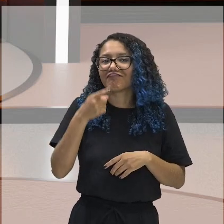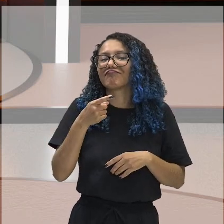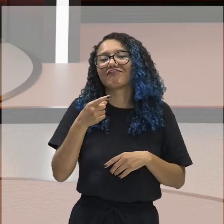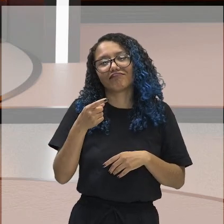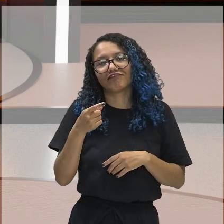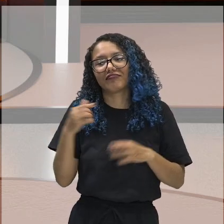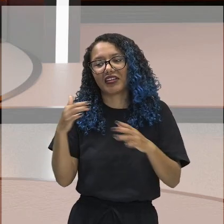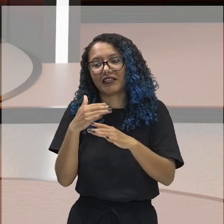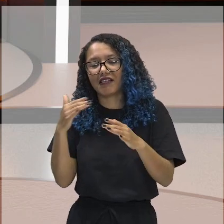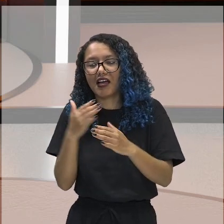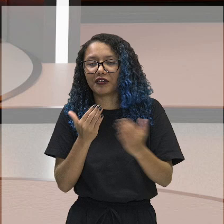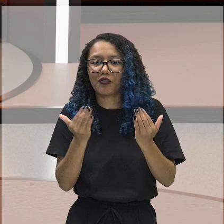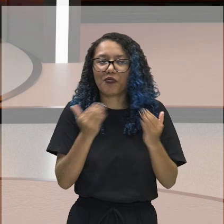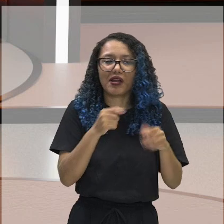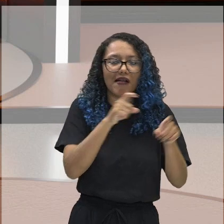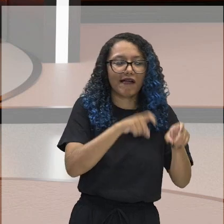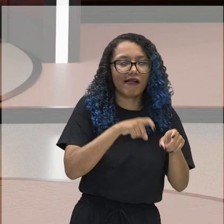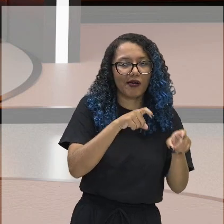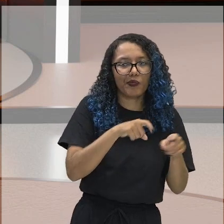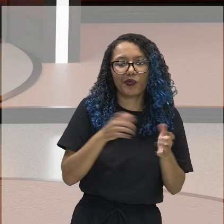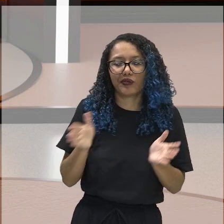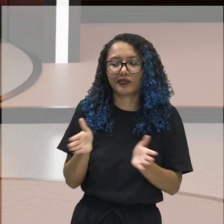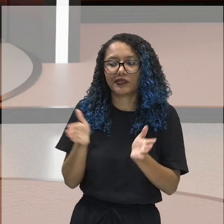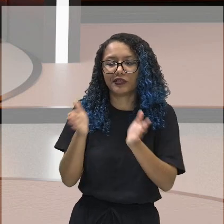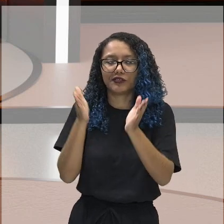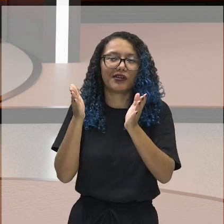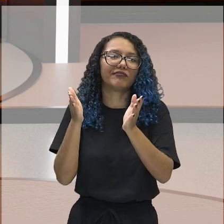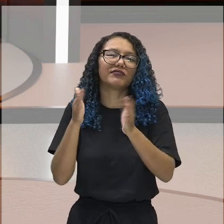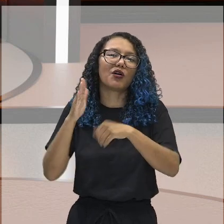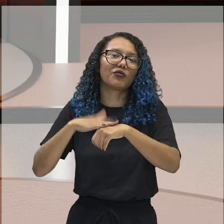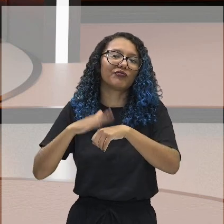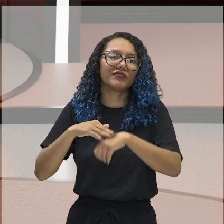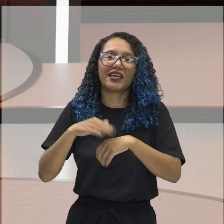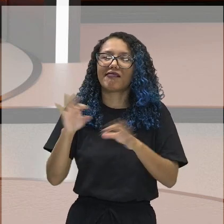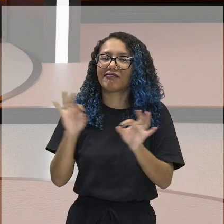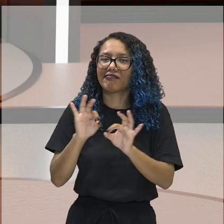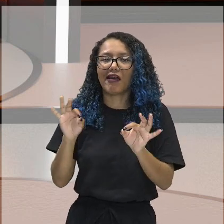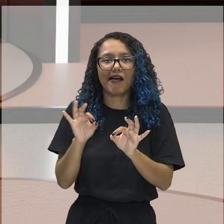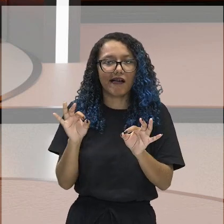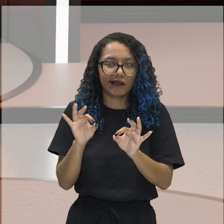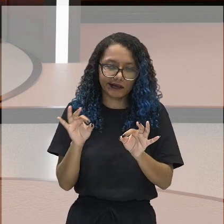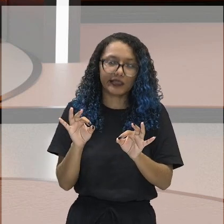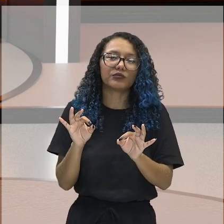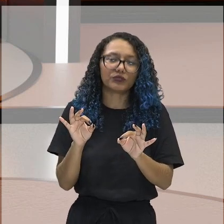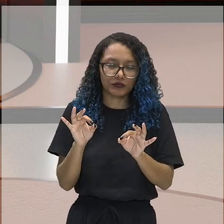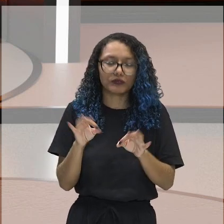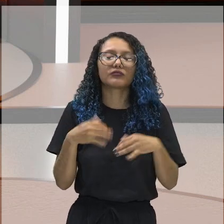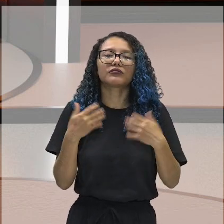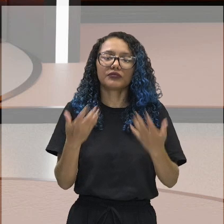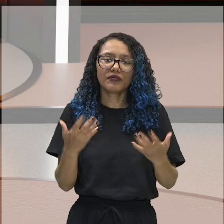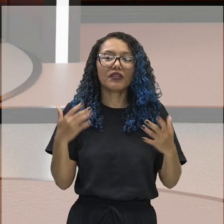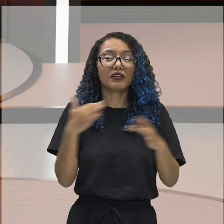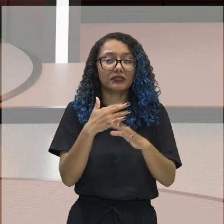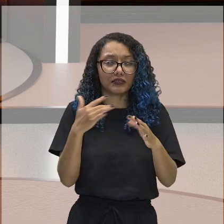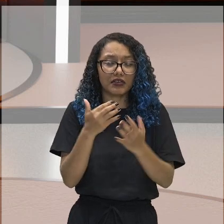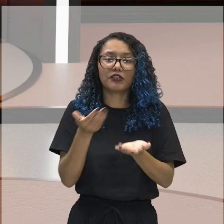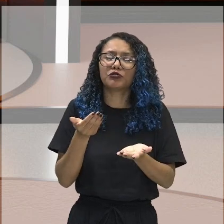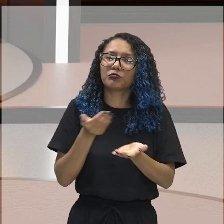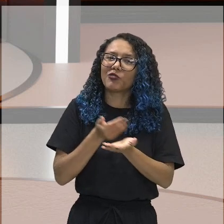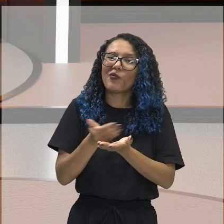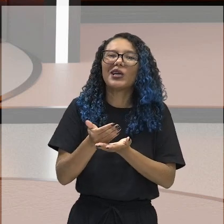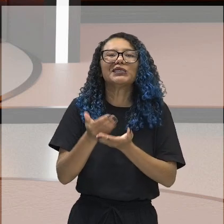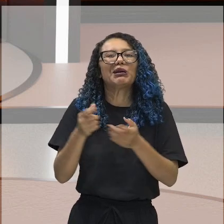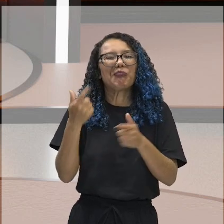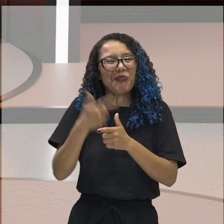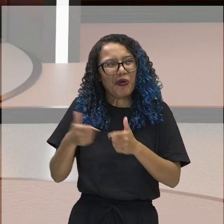campo, tá? Ou seja, a gente vai ver então que as cidades, elas vão começar de certa forma a entrar em colapso,